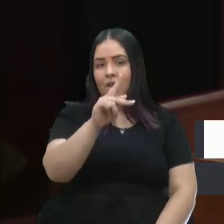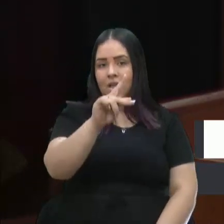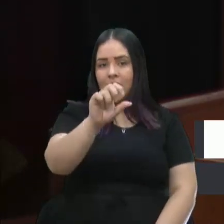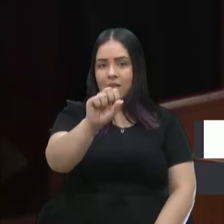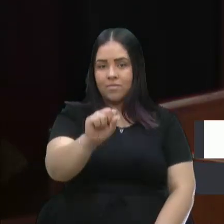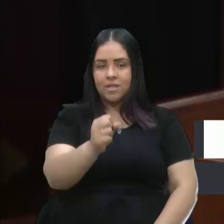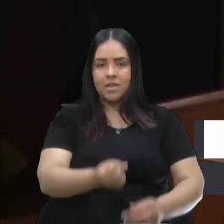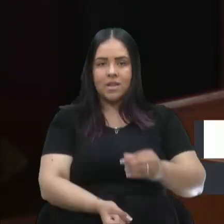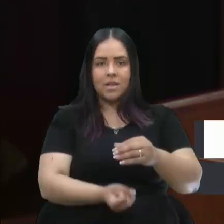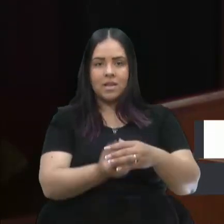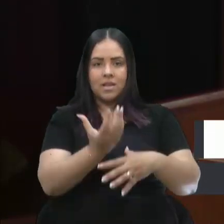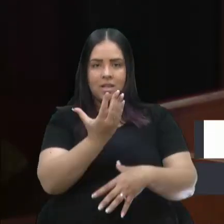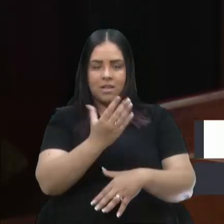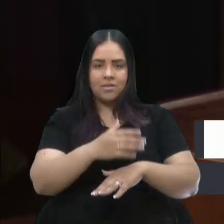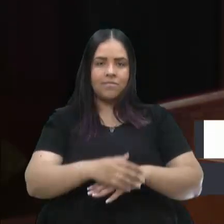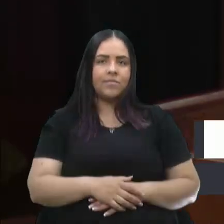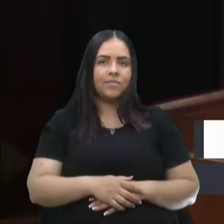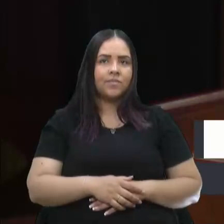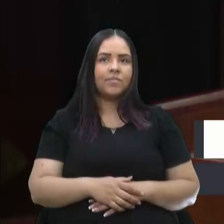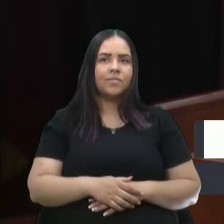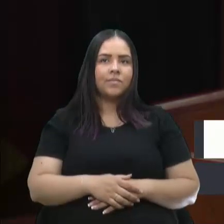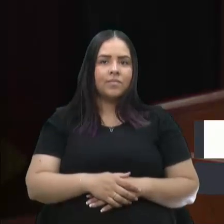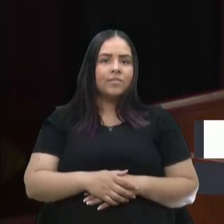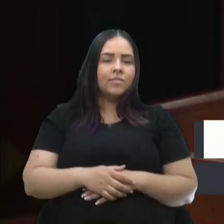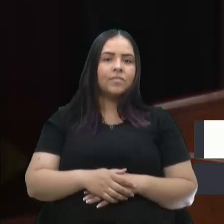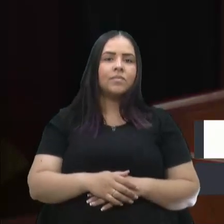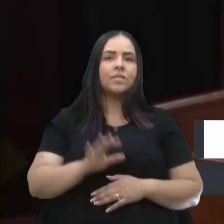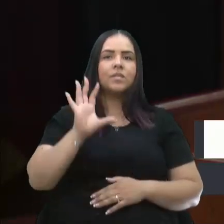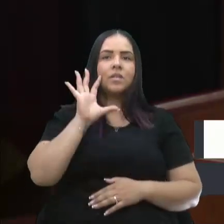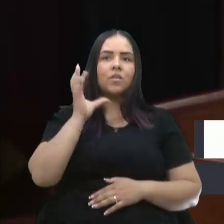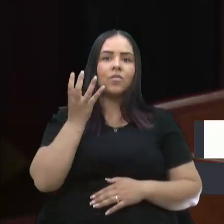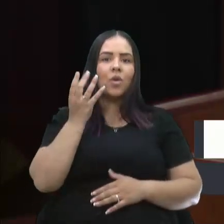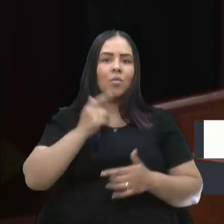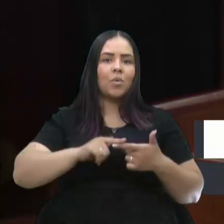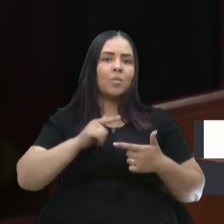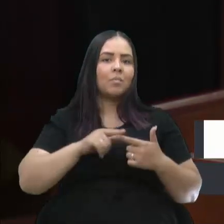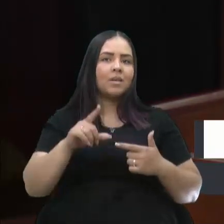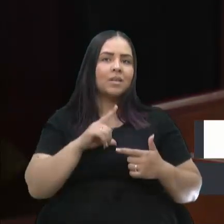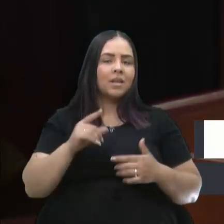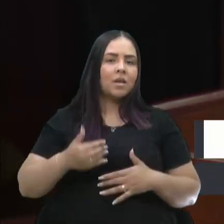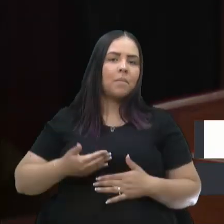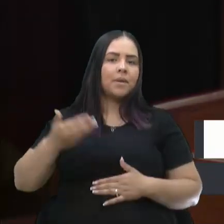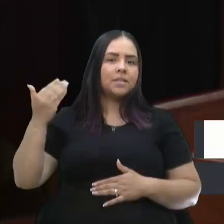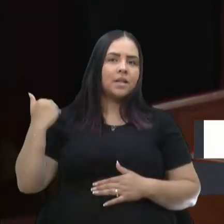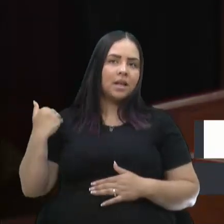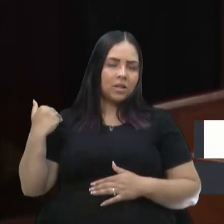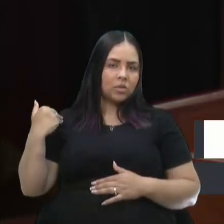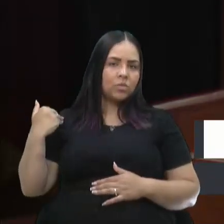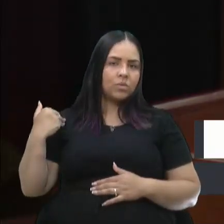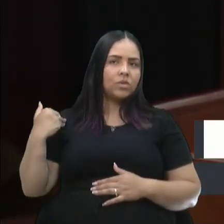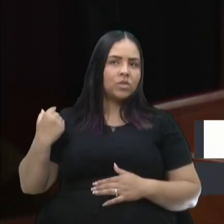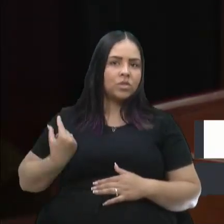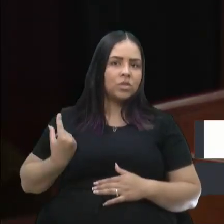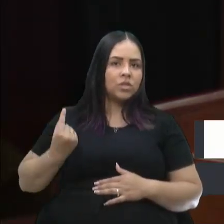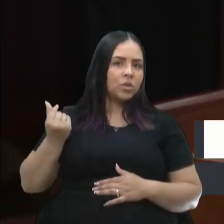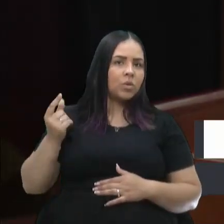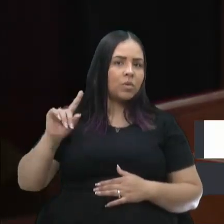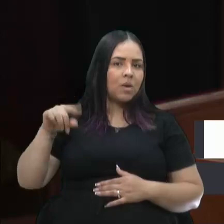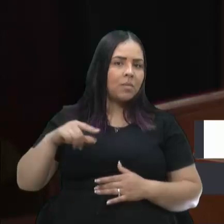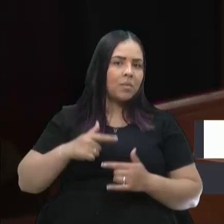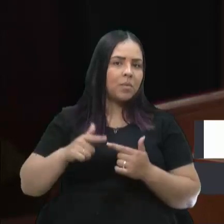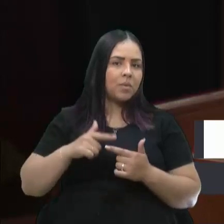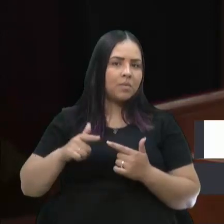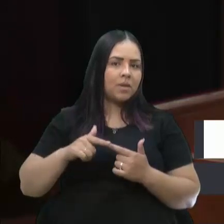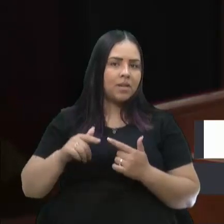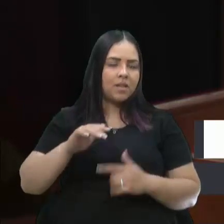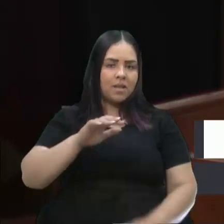criado, ele resolveu um problema que havia na época de Caixa. Não resolveu, de fato, o problema da